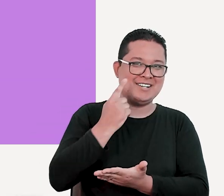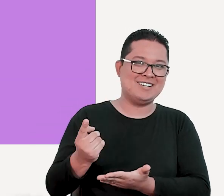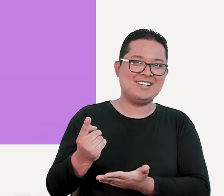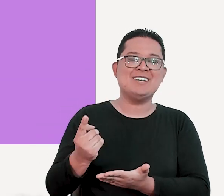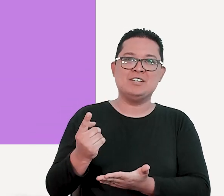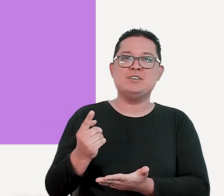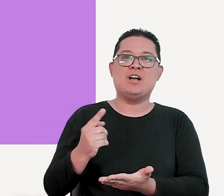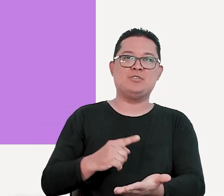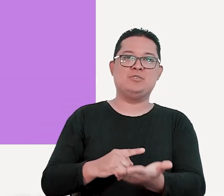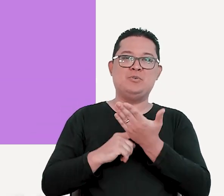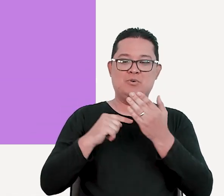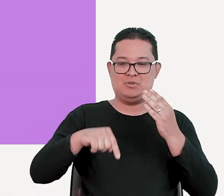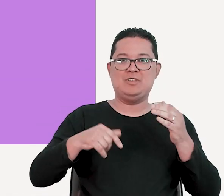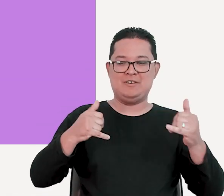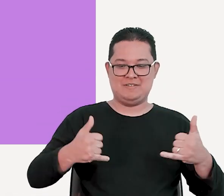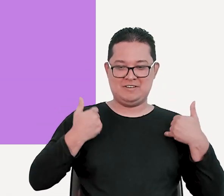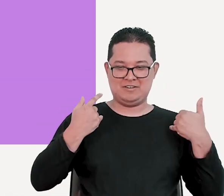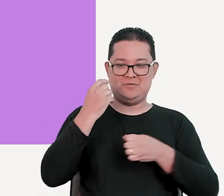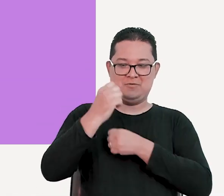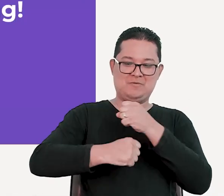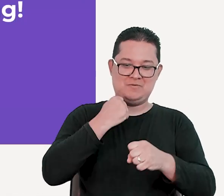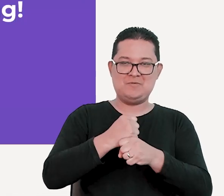aqui especial de 1 aninho do clube.